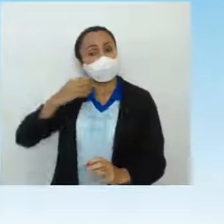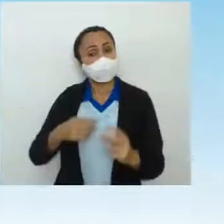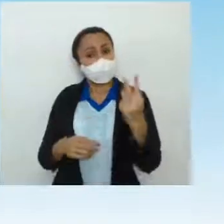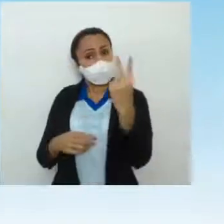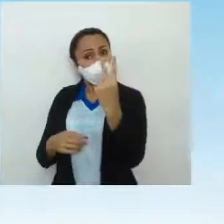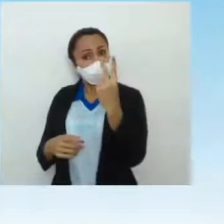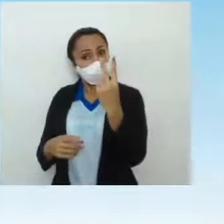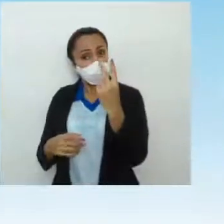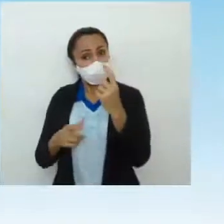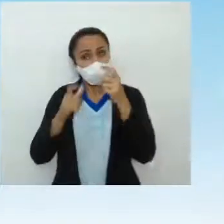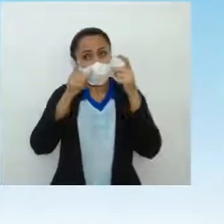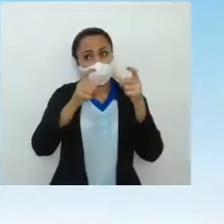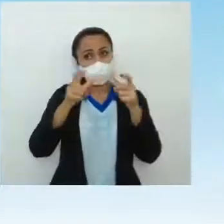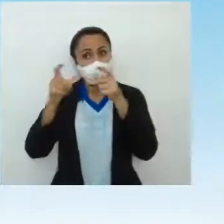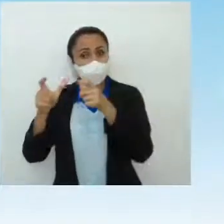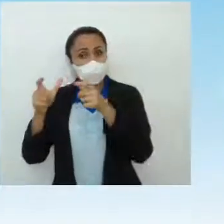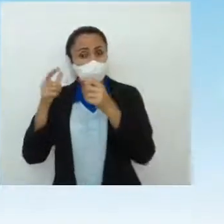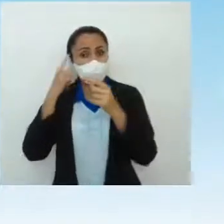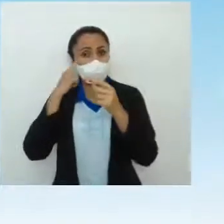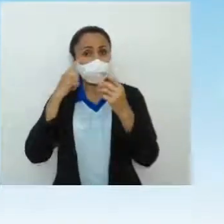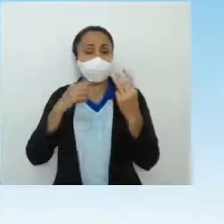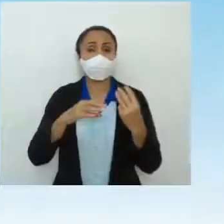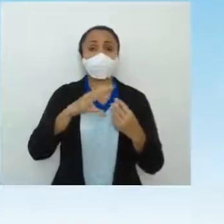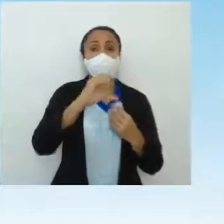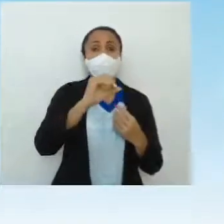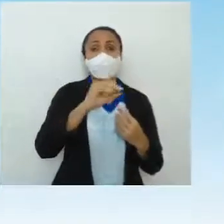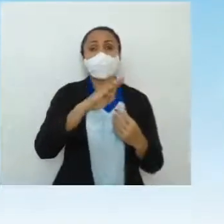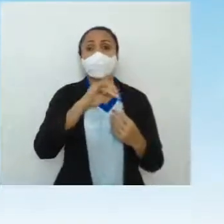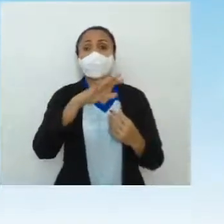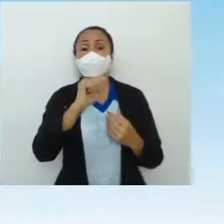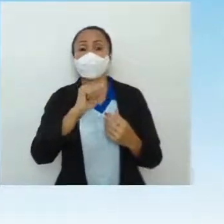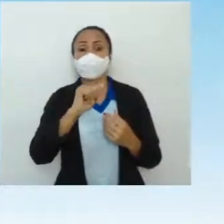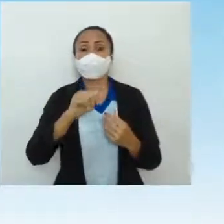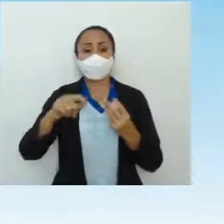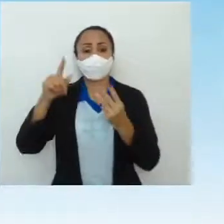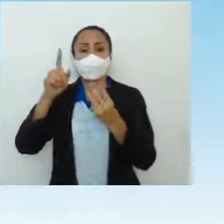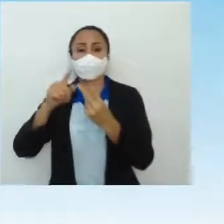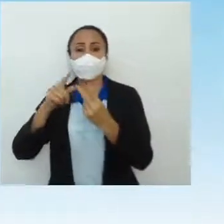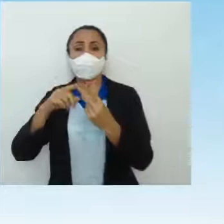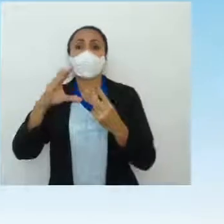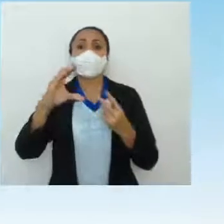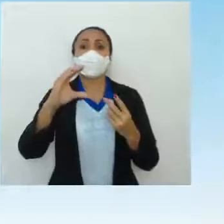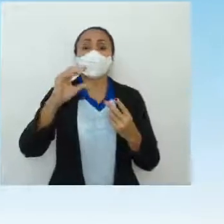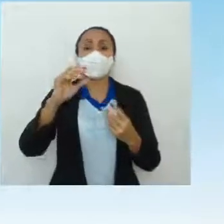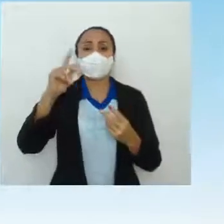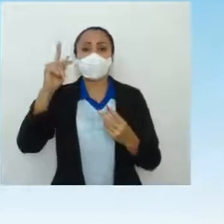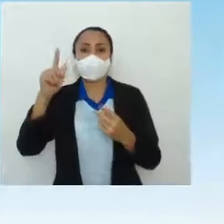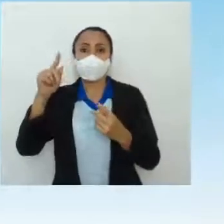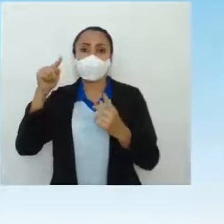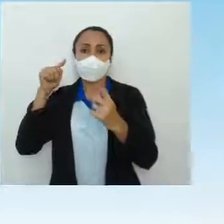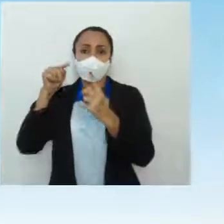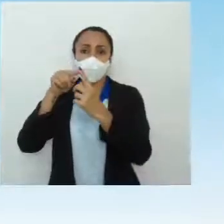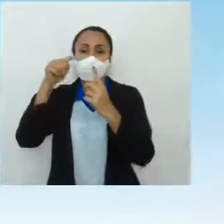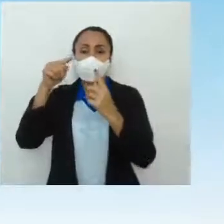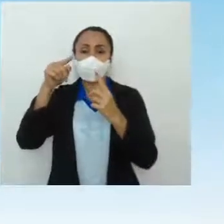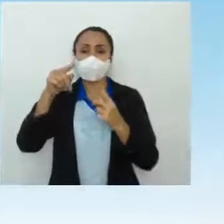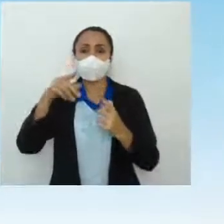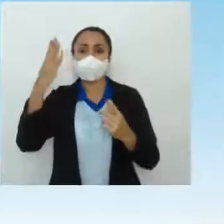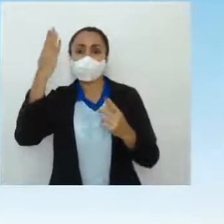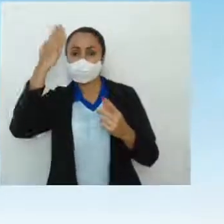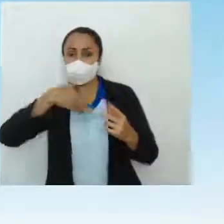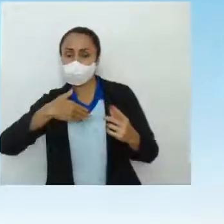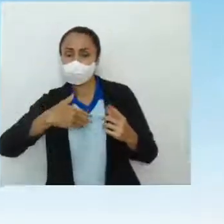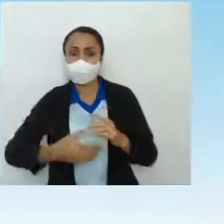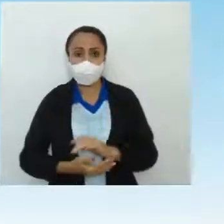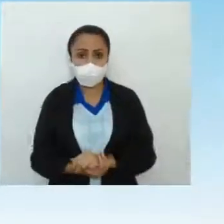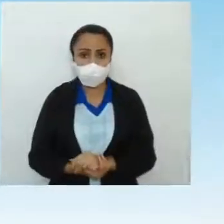regiões, uma chamada de fóvea e a outra que é chamada de ponto cego. A fóvea se situa no local